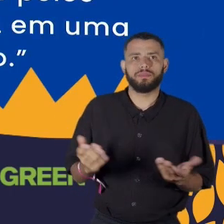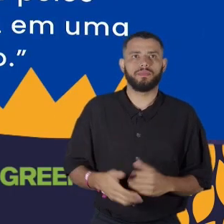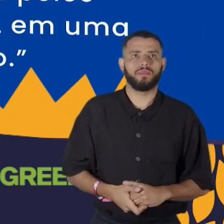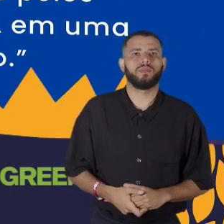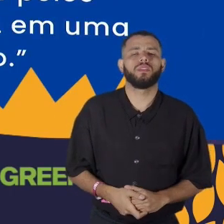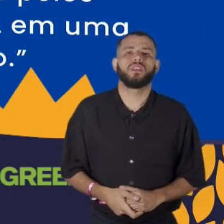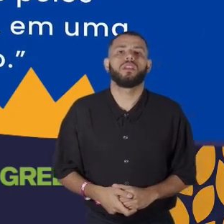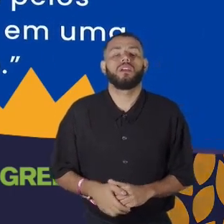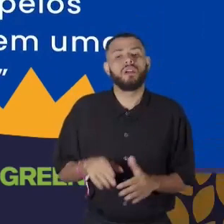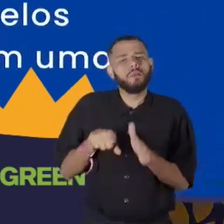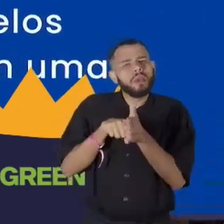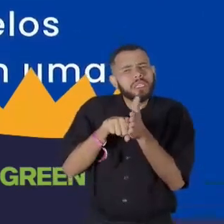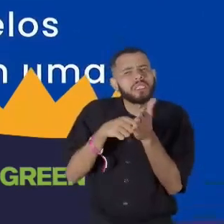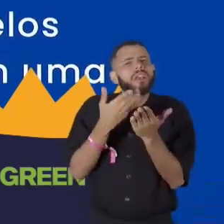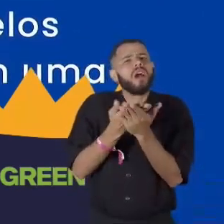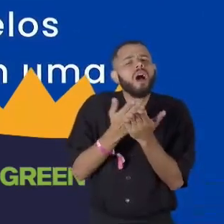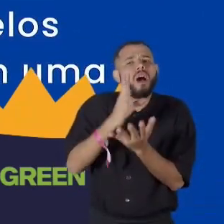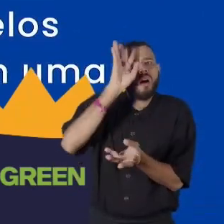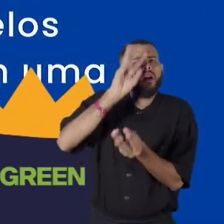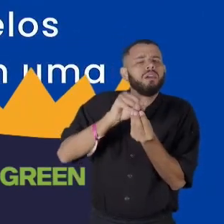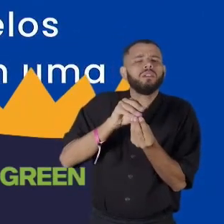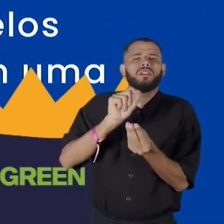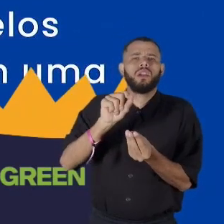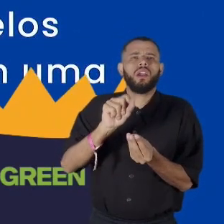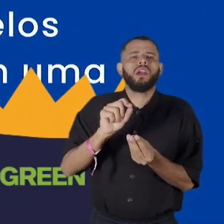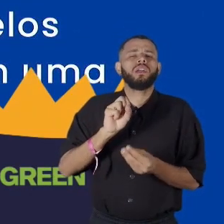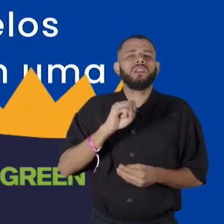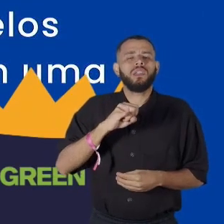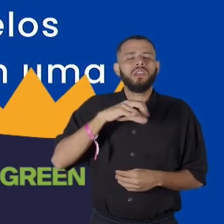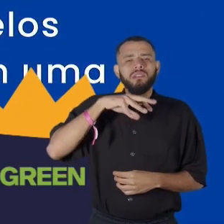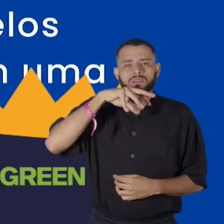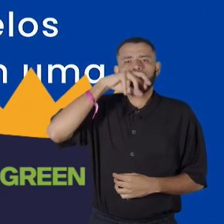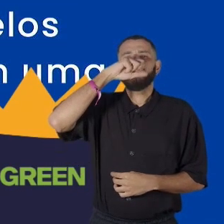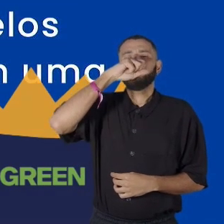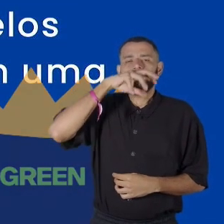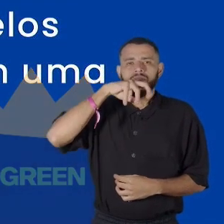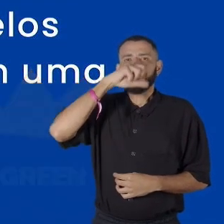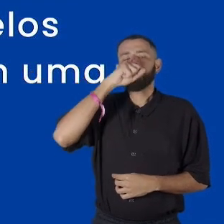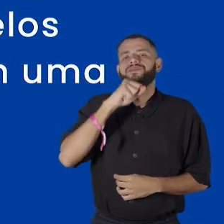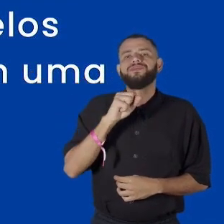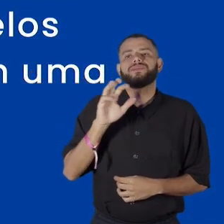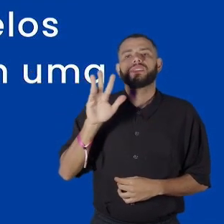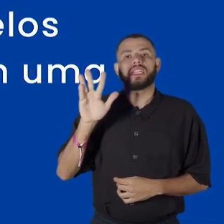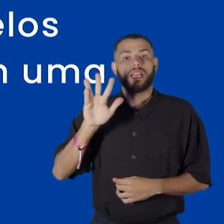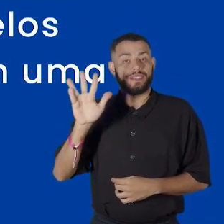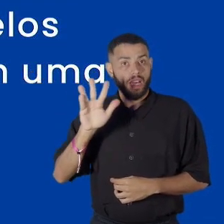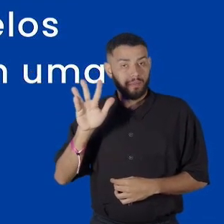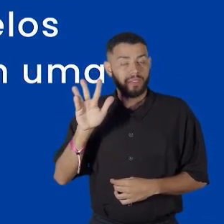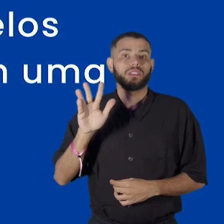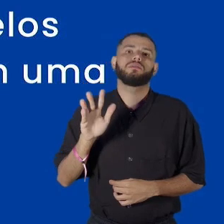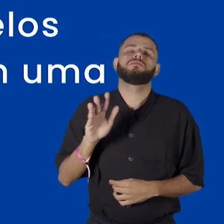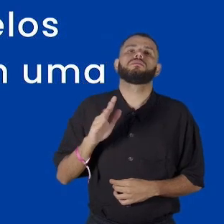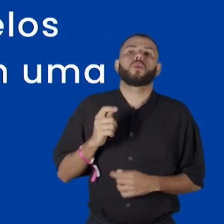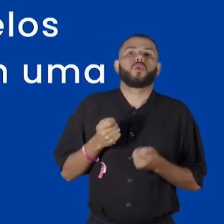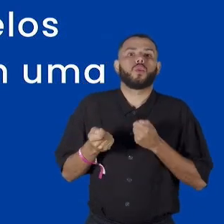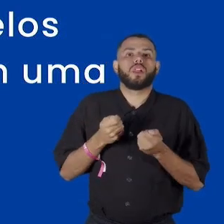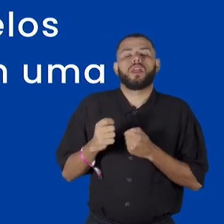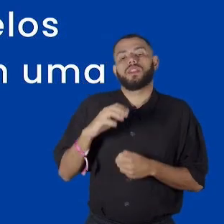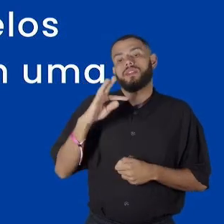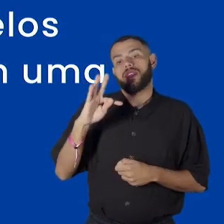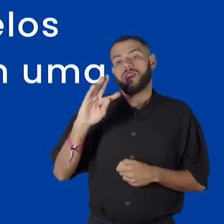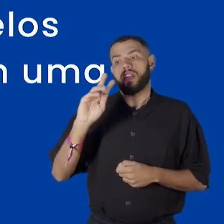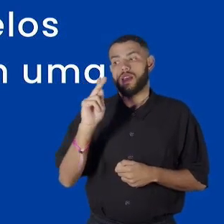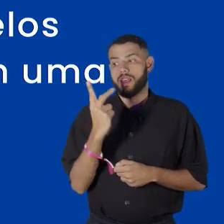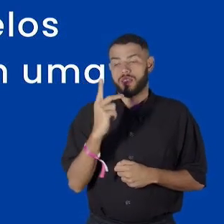Esse estudo concluiu que a inalação controlada de flor de cannabis, predominantemente THC, que